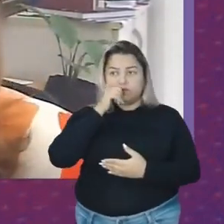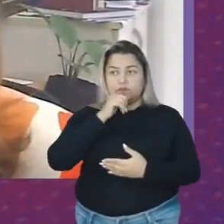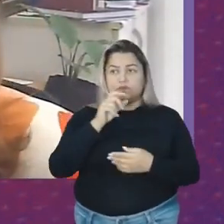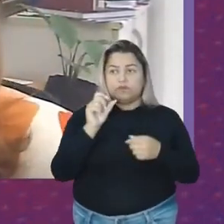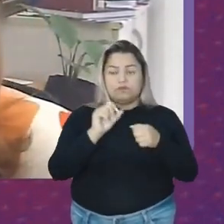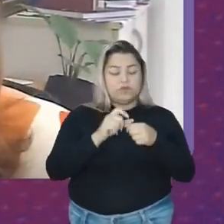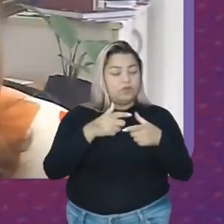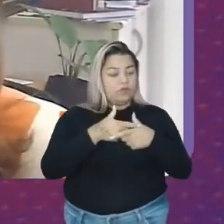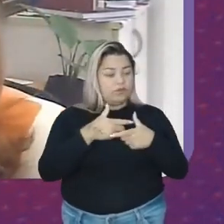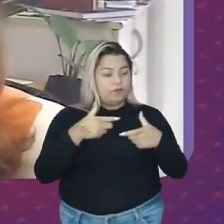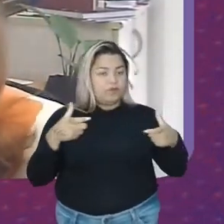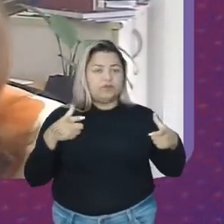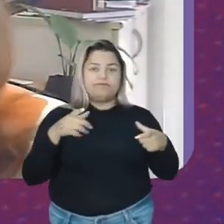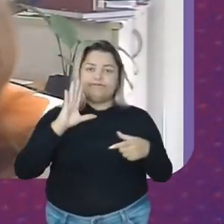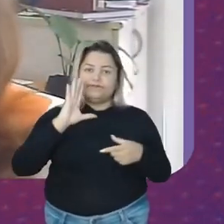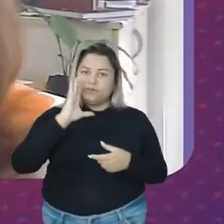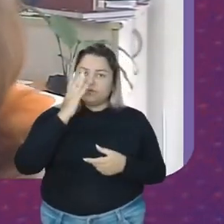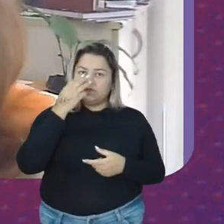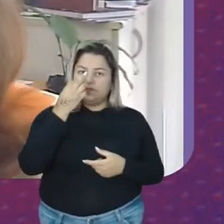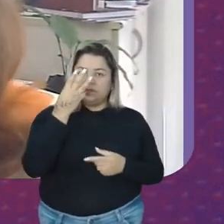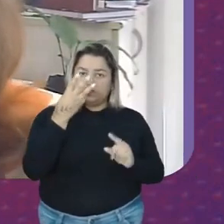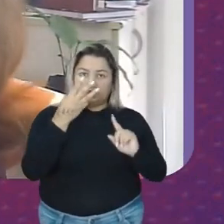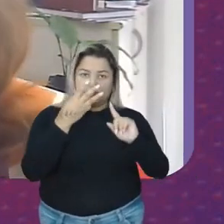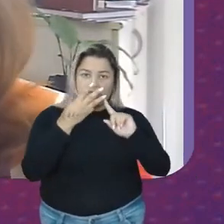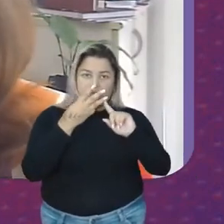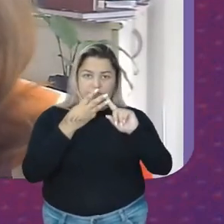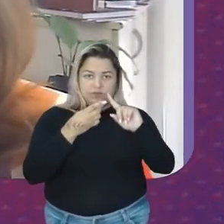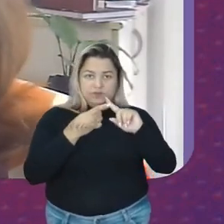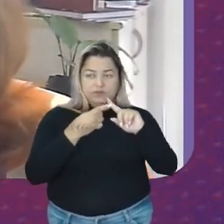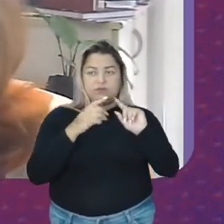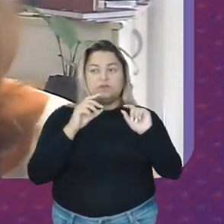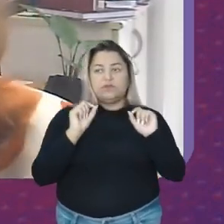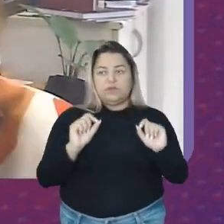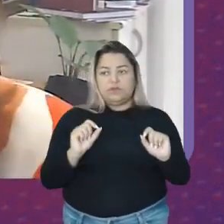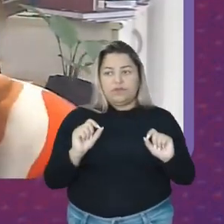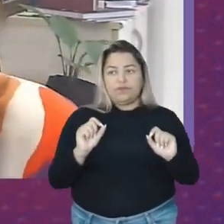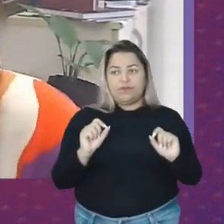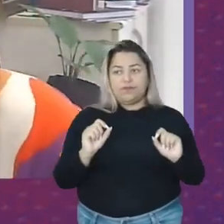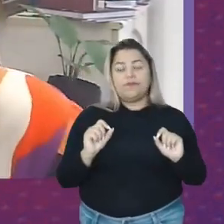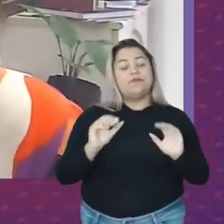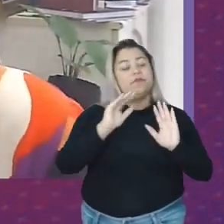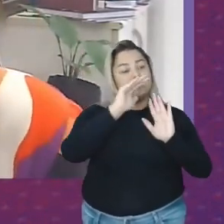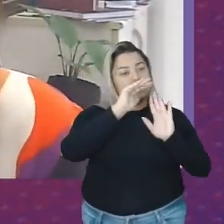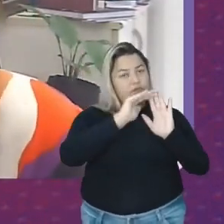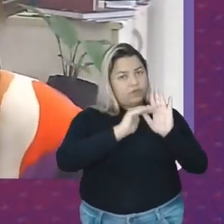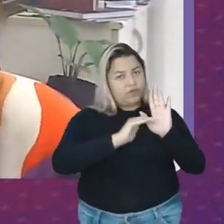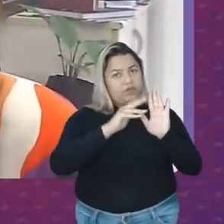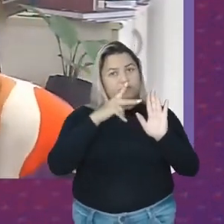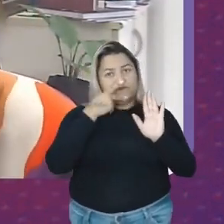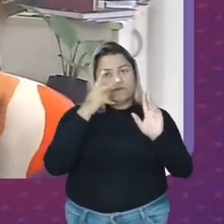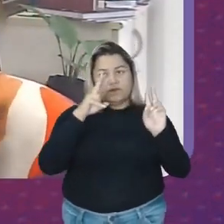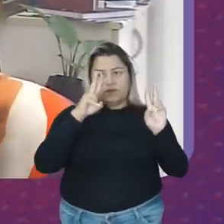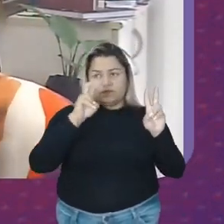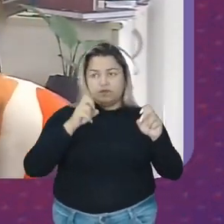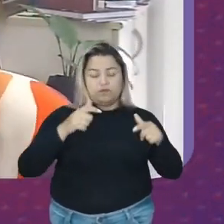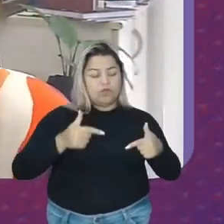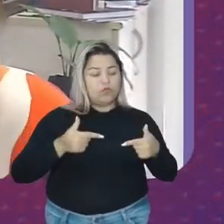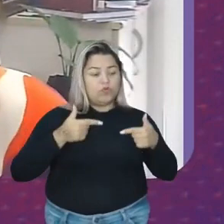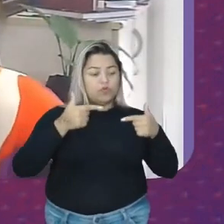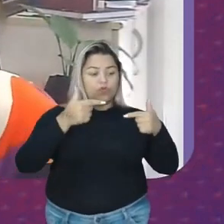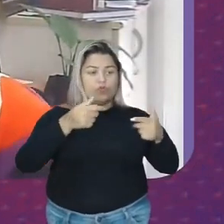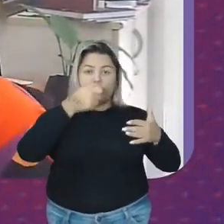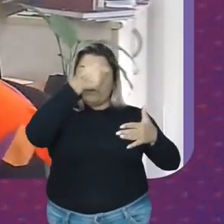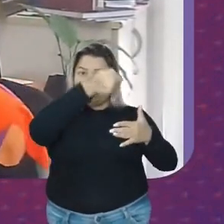um amplo debate e decidimos por 3 frentes de programas. Um que fale sobre o enfrentamento à